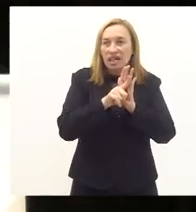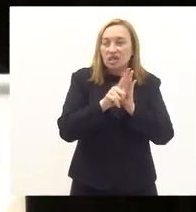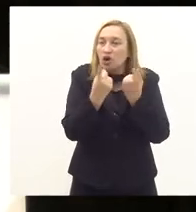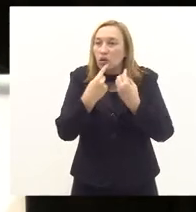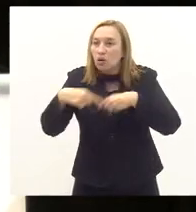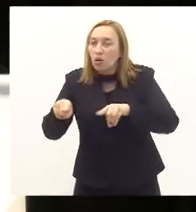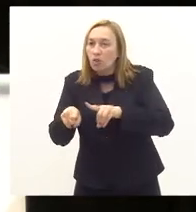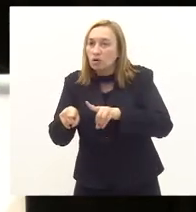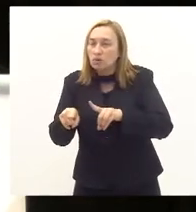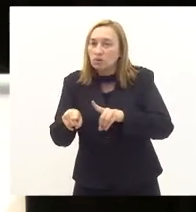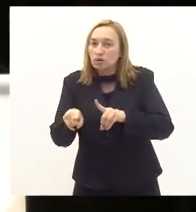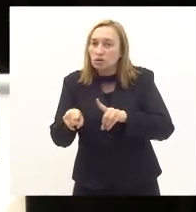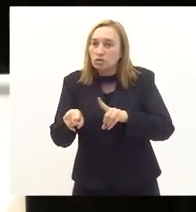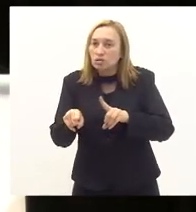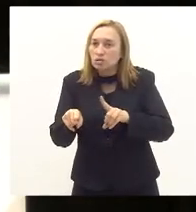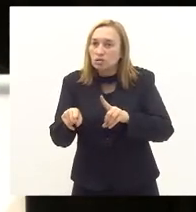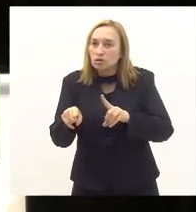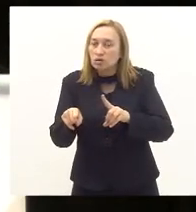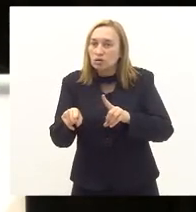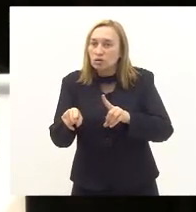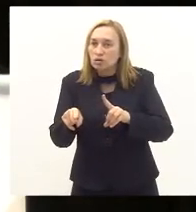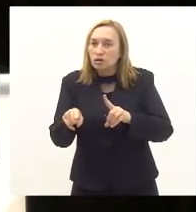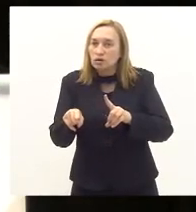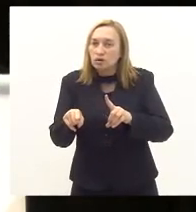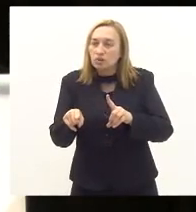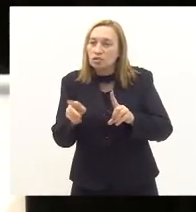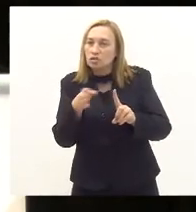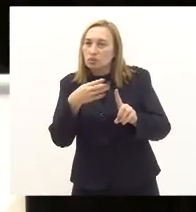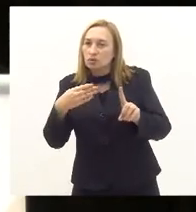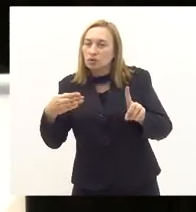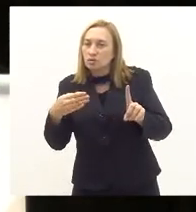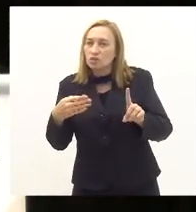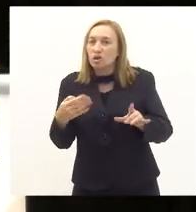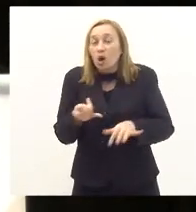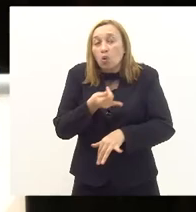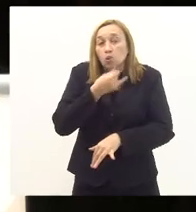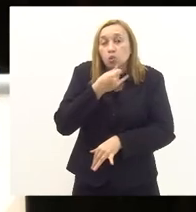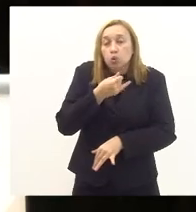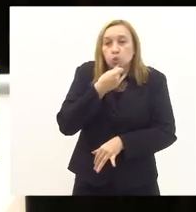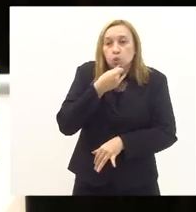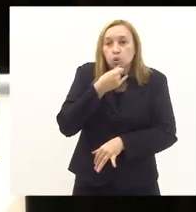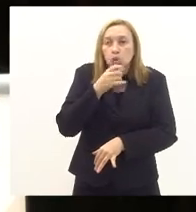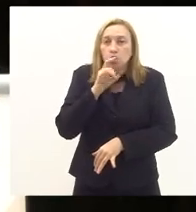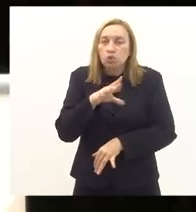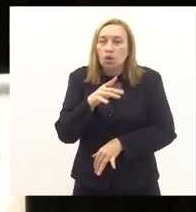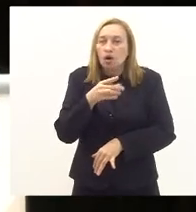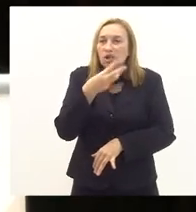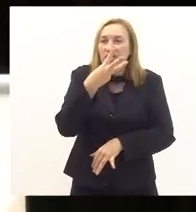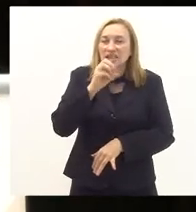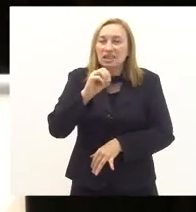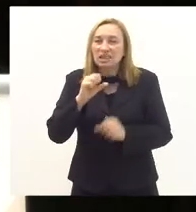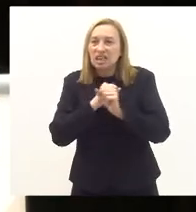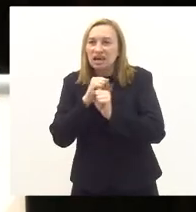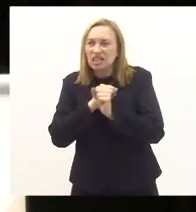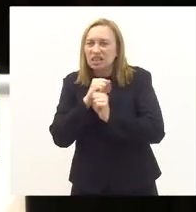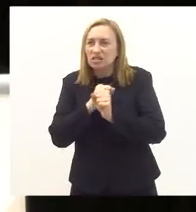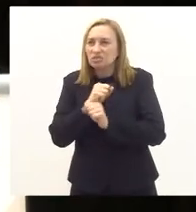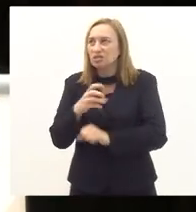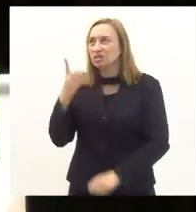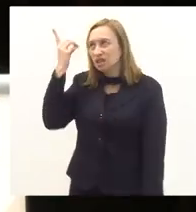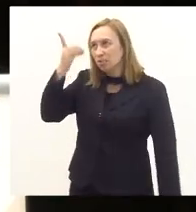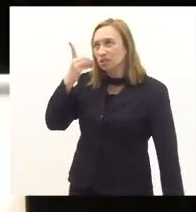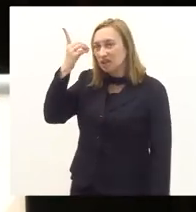contra a homossexualidade. Eu vejo com muita tristeza que só tem 30 anos,